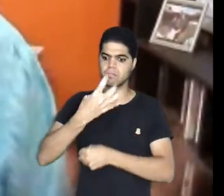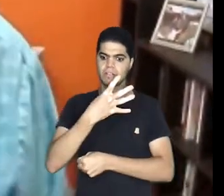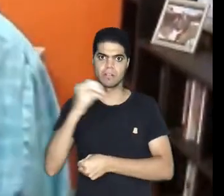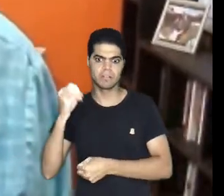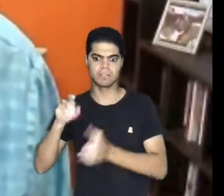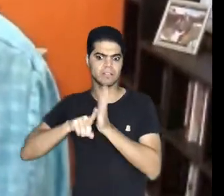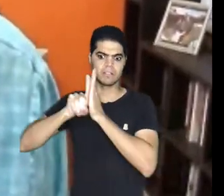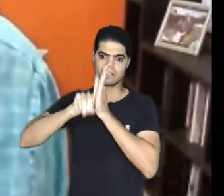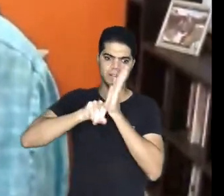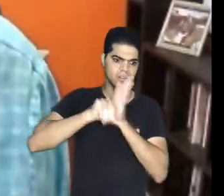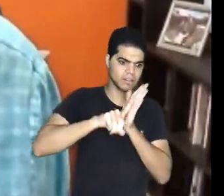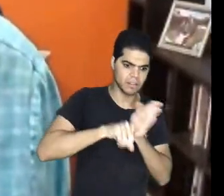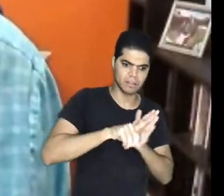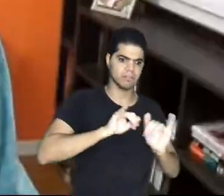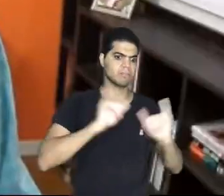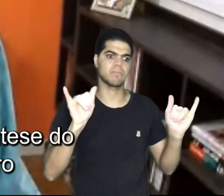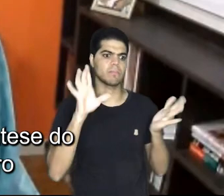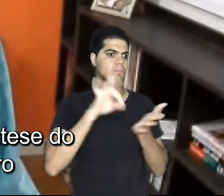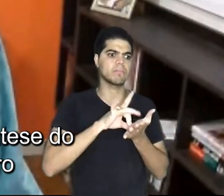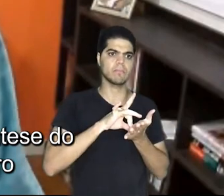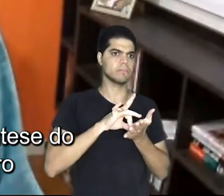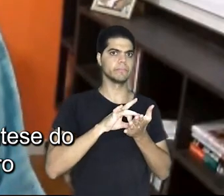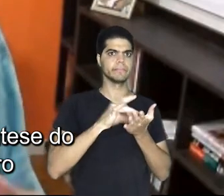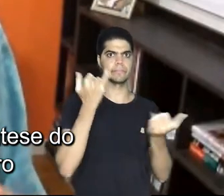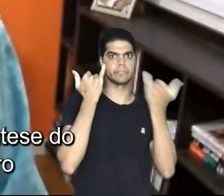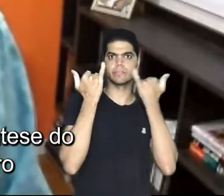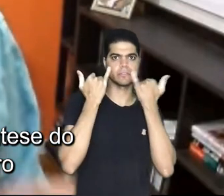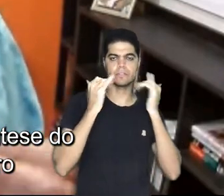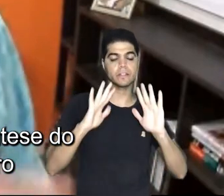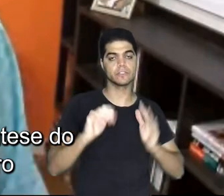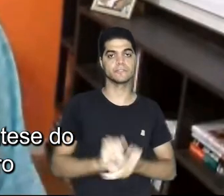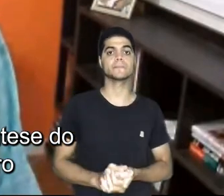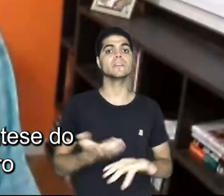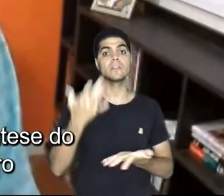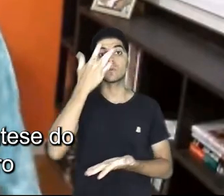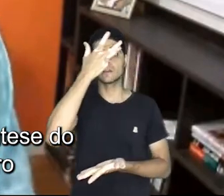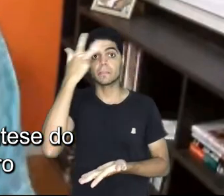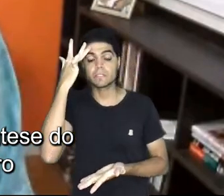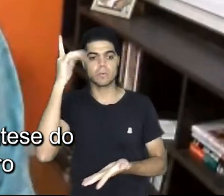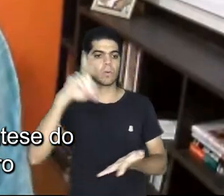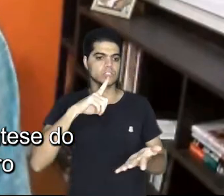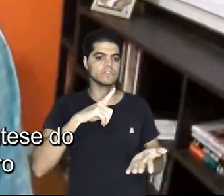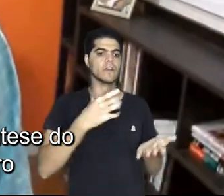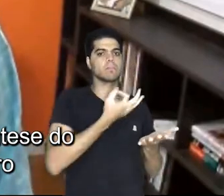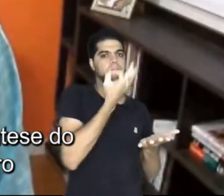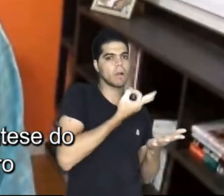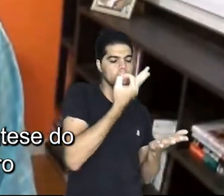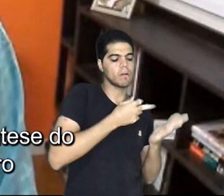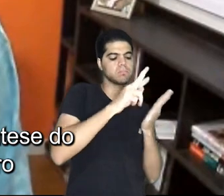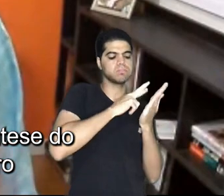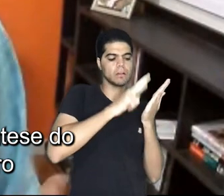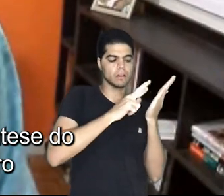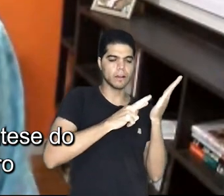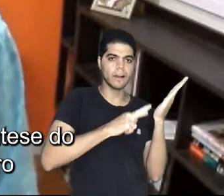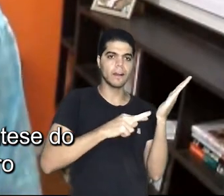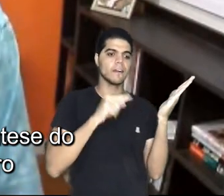essa pluralidade espacial da independência. Então, quando alguém se lança a fazer uma síntese